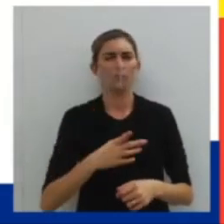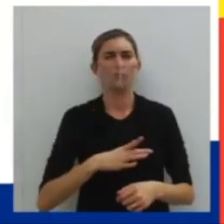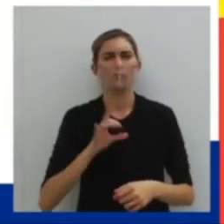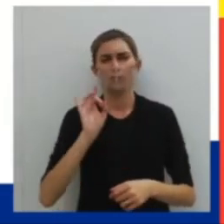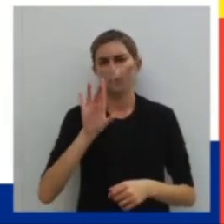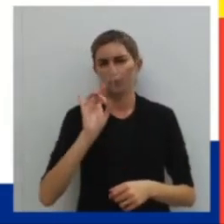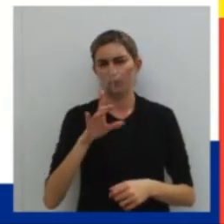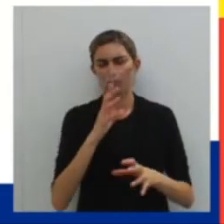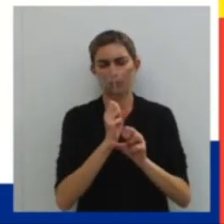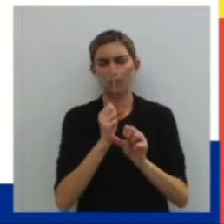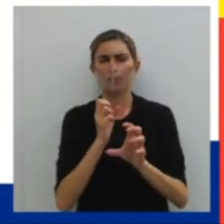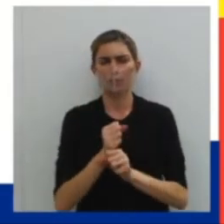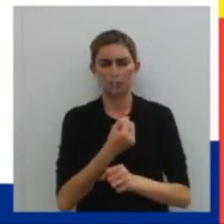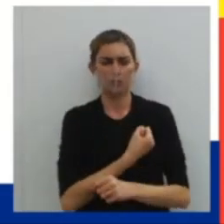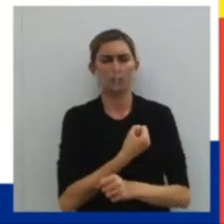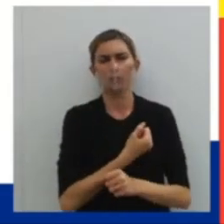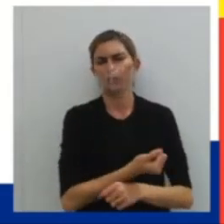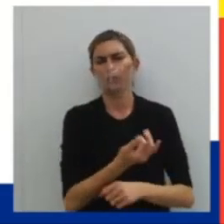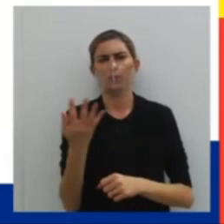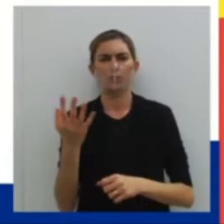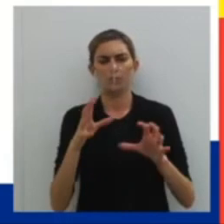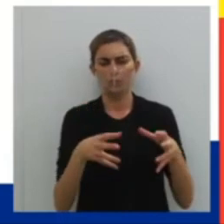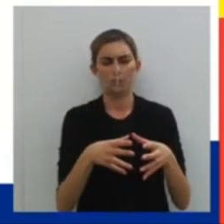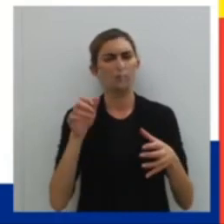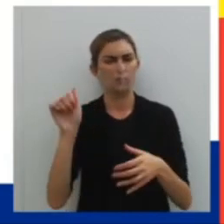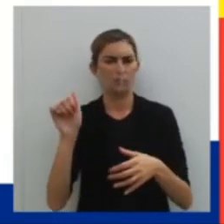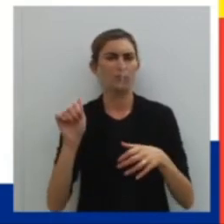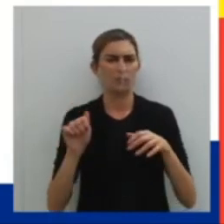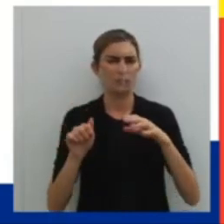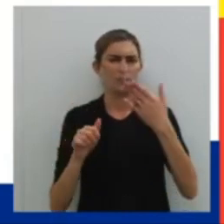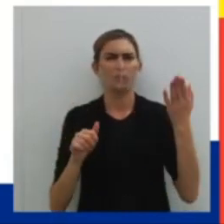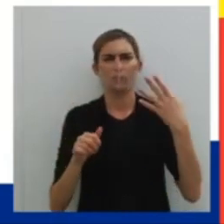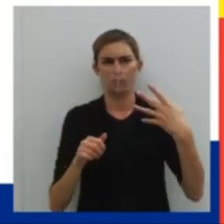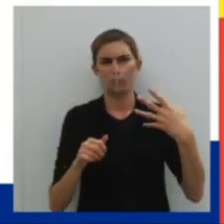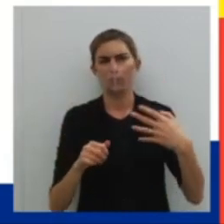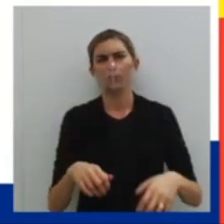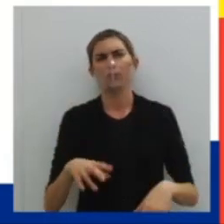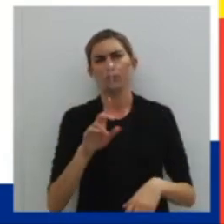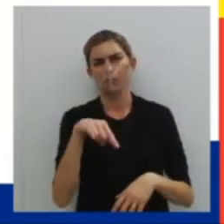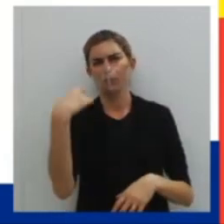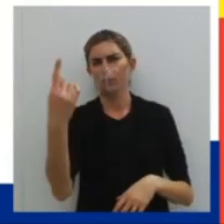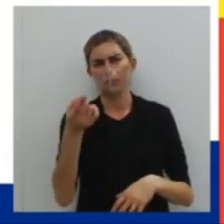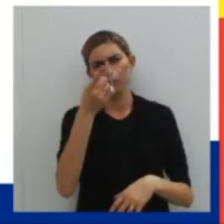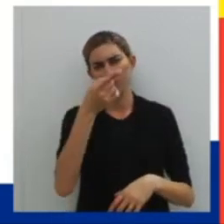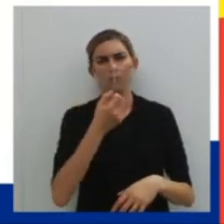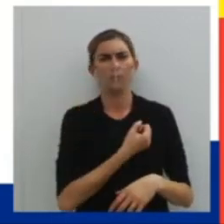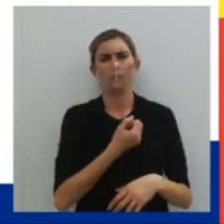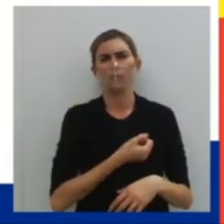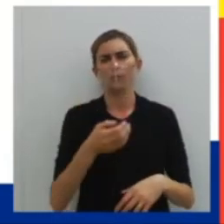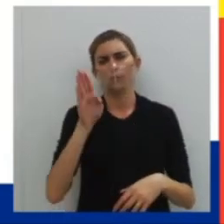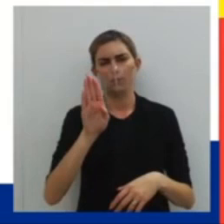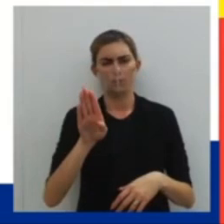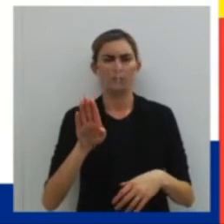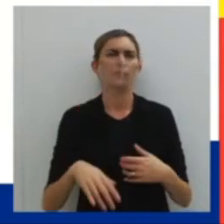só você calcular o número de elementos do conjunto A, no caso aqui, ó, 4 elementos, e depois o número de elementos do